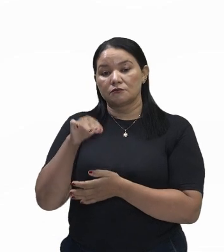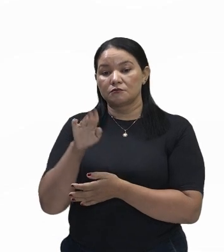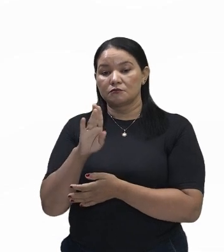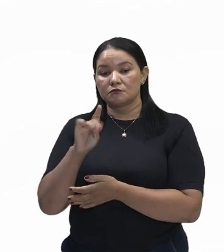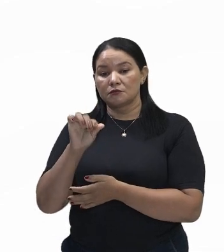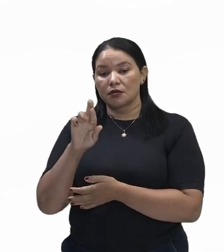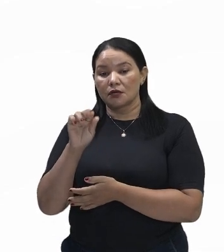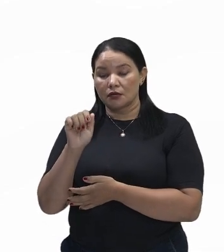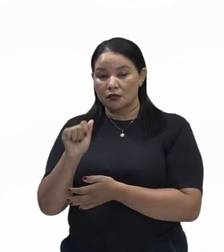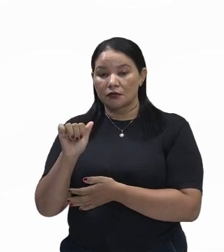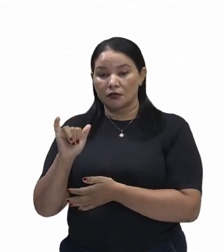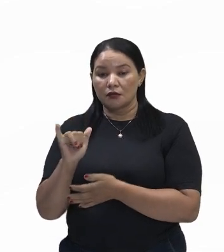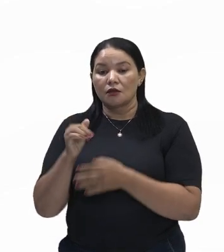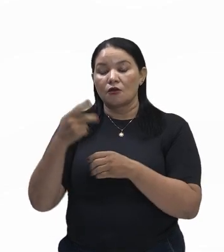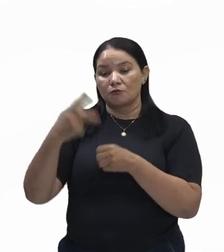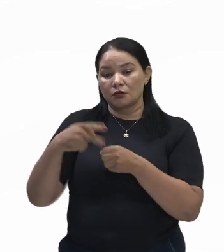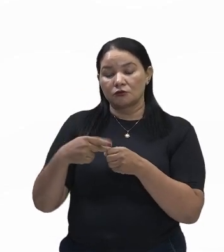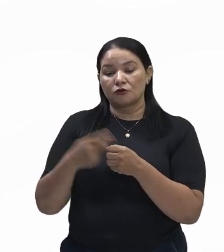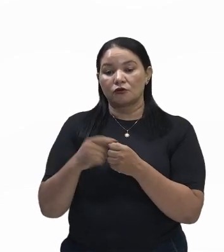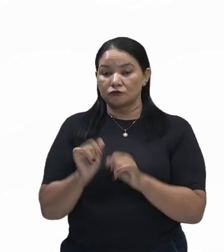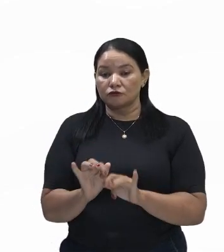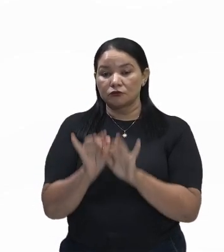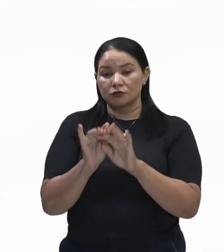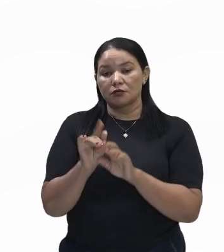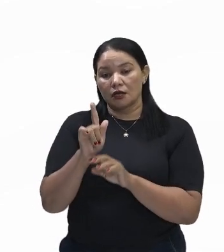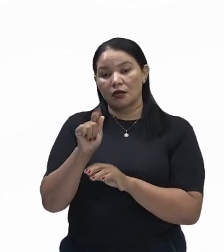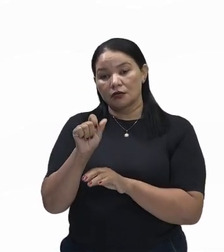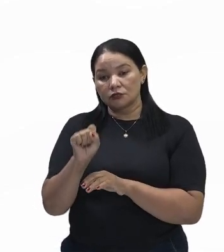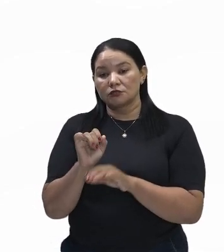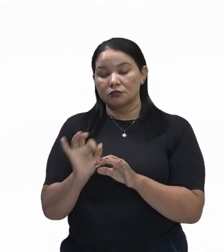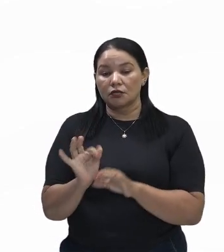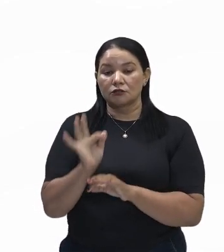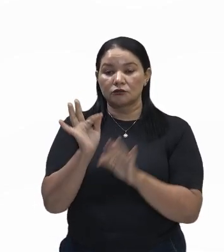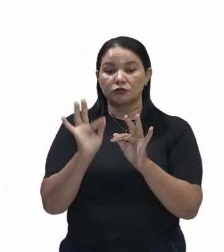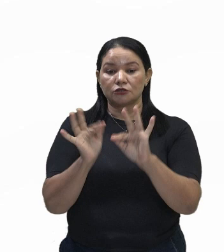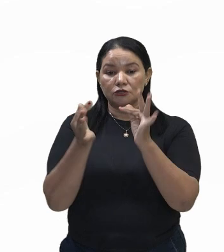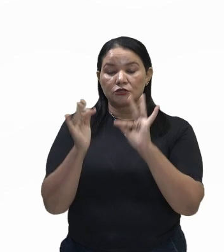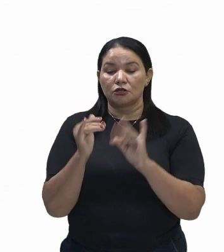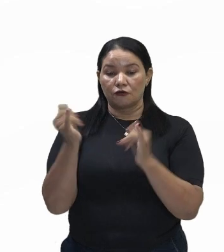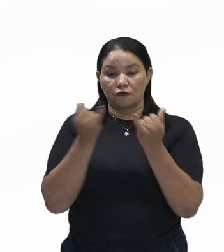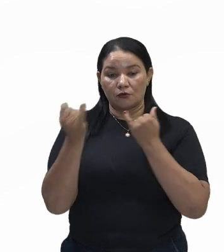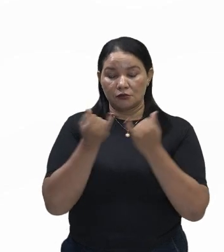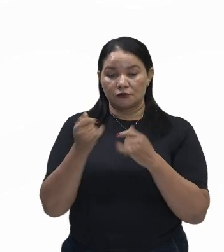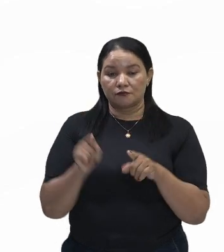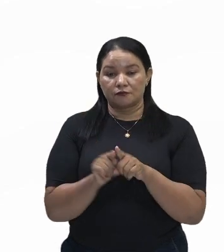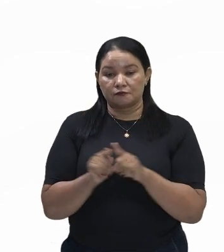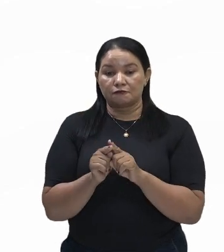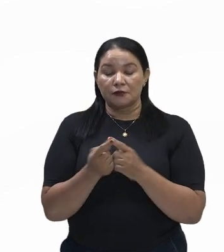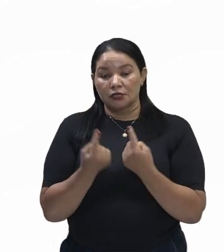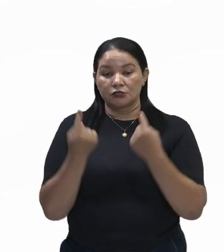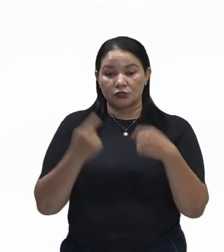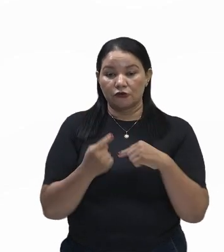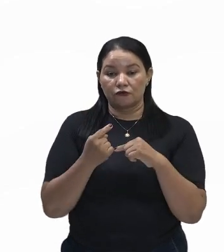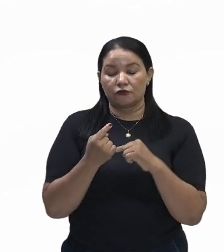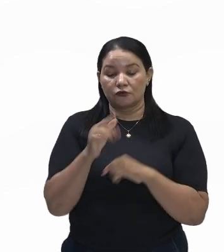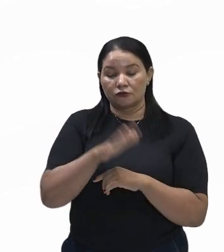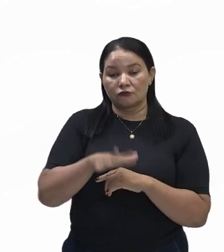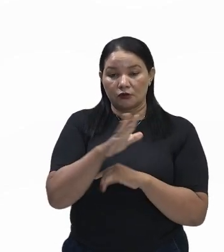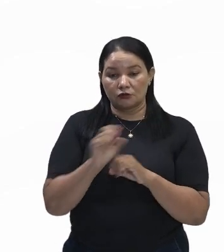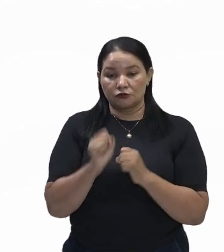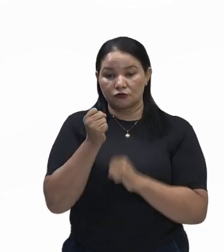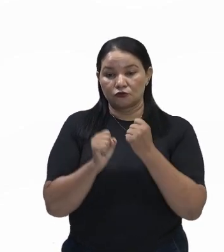gás e também a tecnologia de informação. Desafios no setor industrial, alta carga